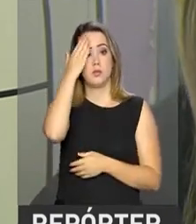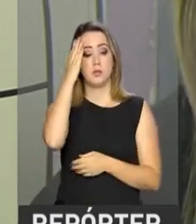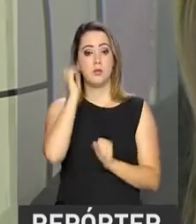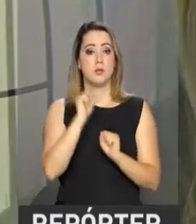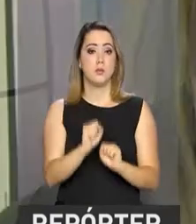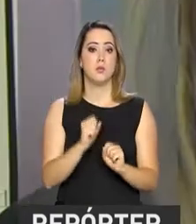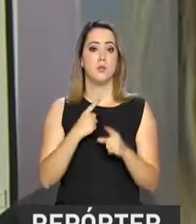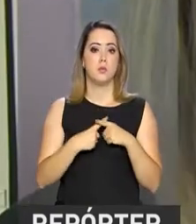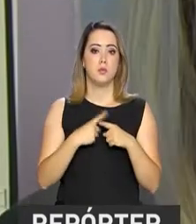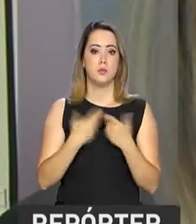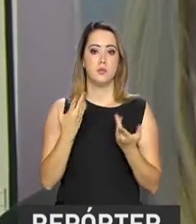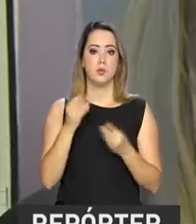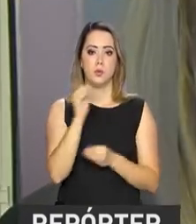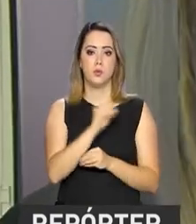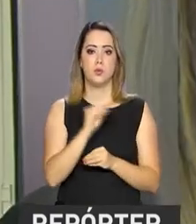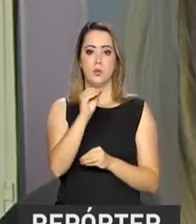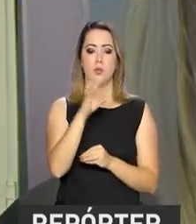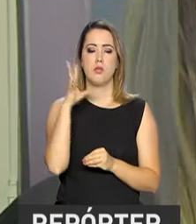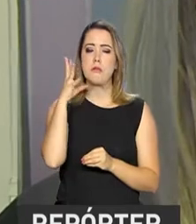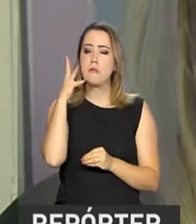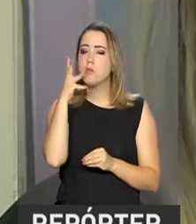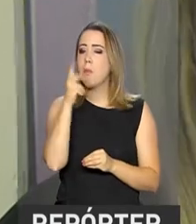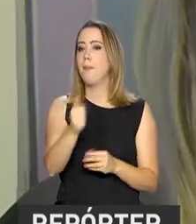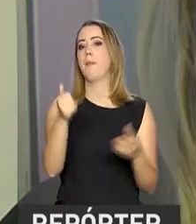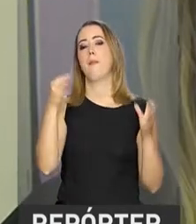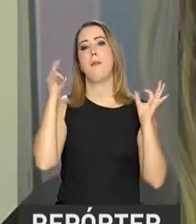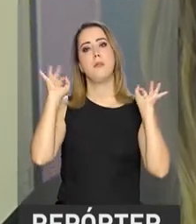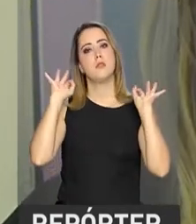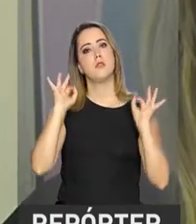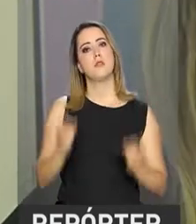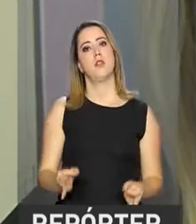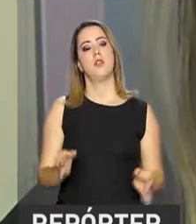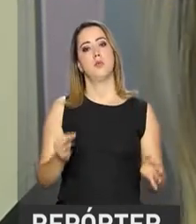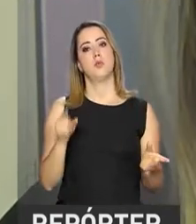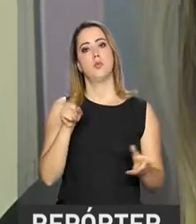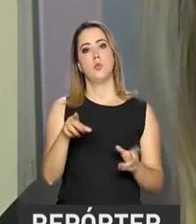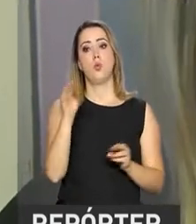possível causa. O tratamento é excelente, é